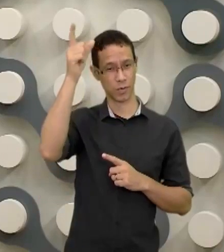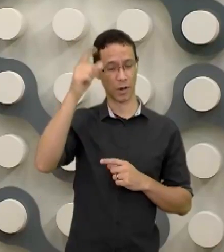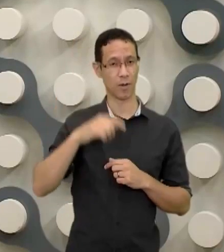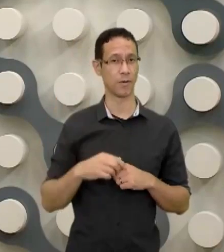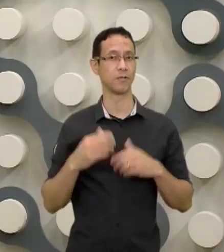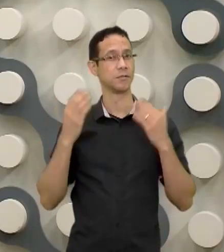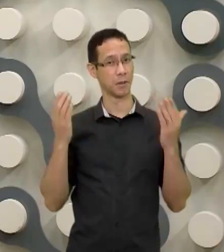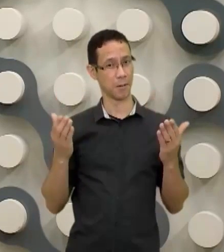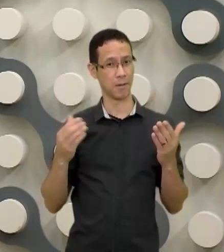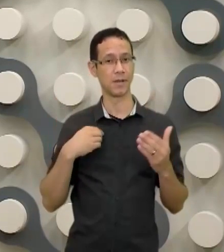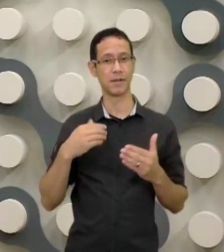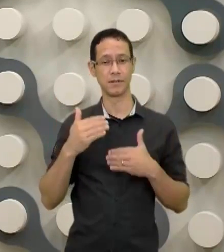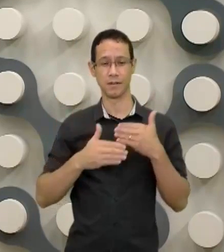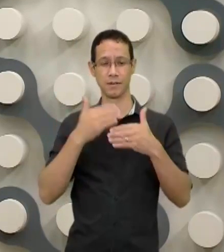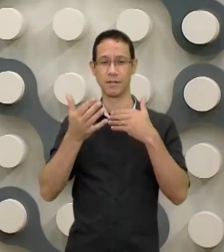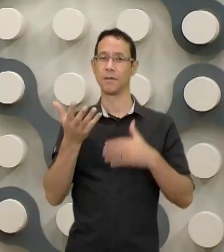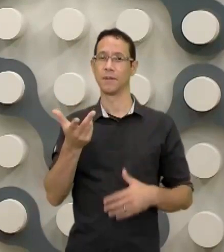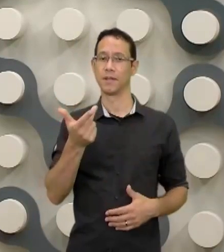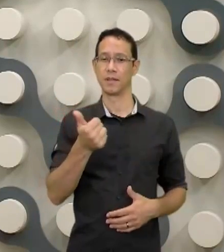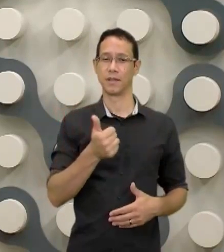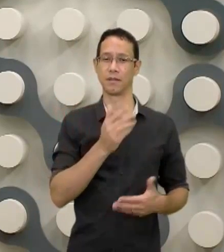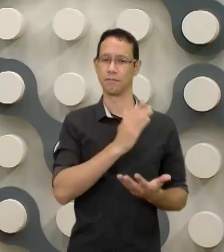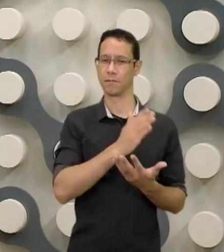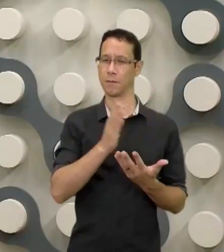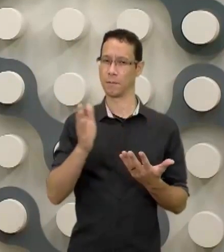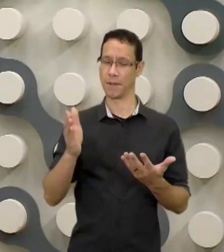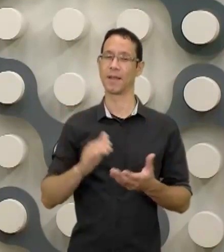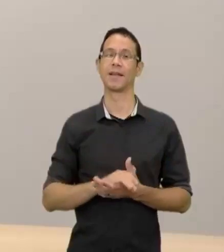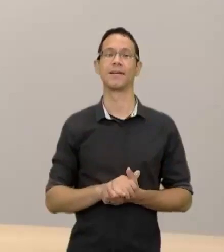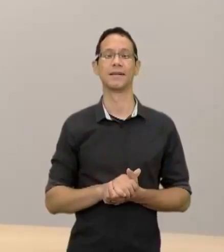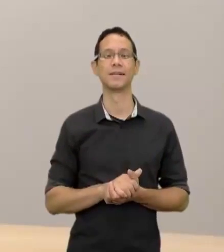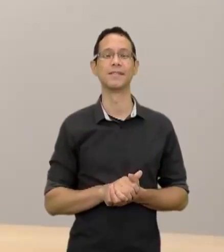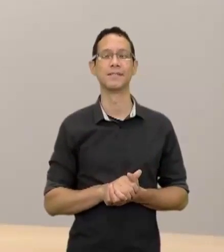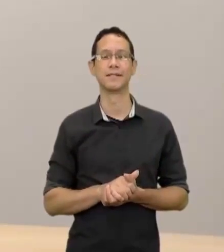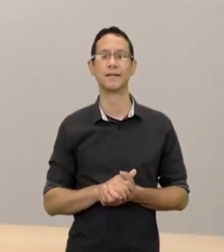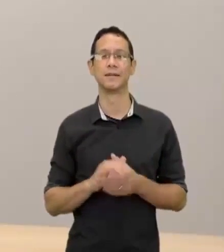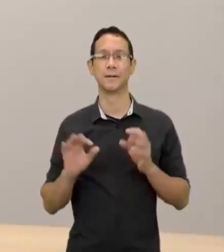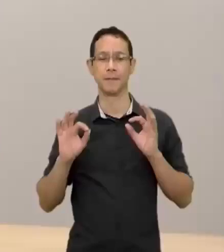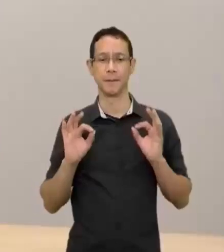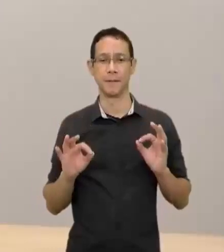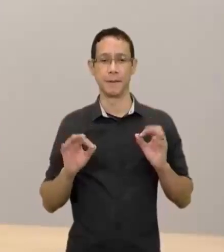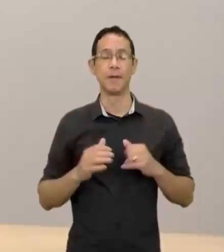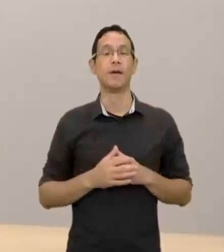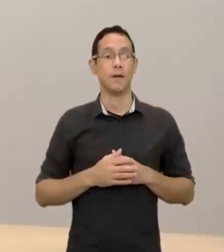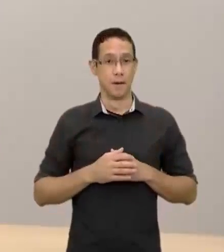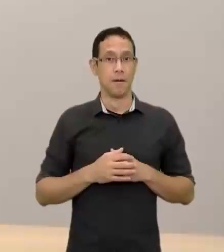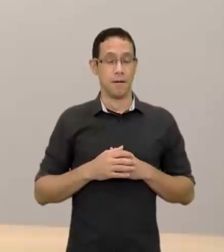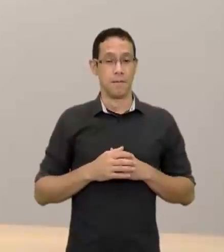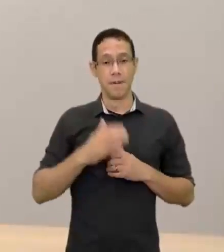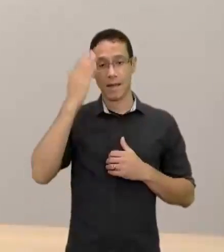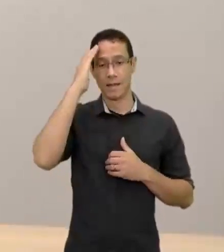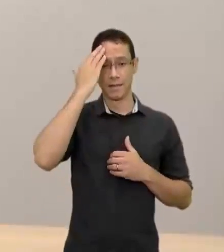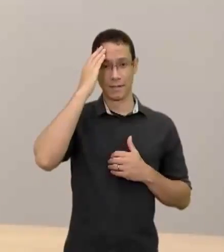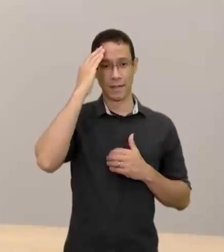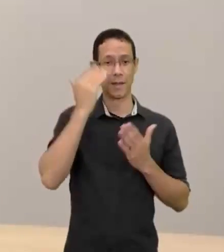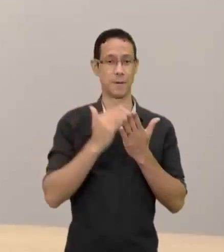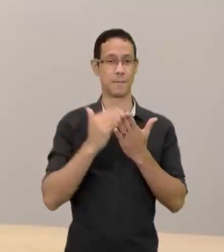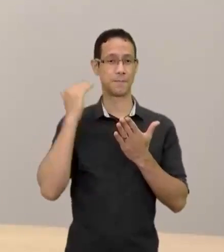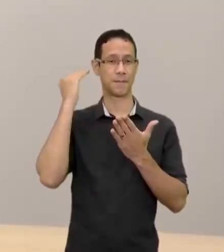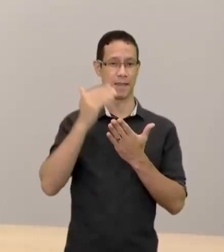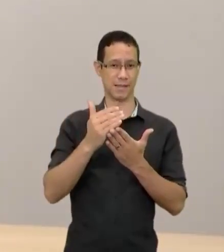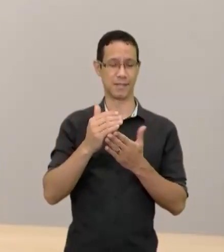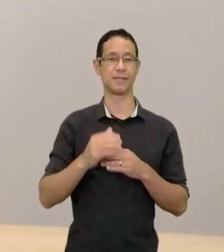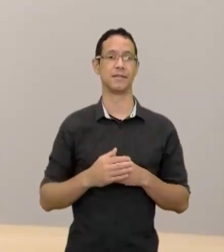nós estaremos desenvolvendo essas habilidades em todas as unidades. Exatamente. E aí, para a gente entender mais